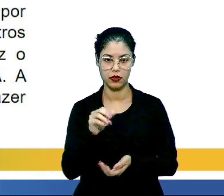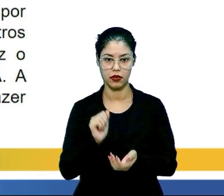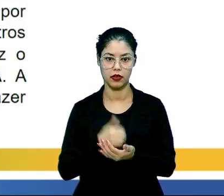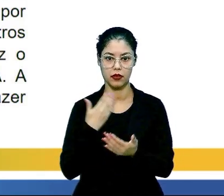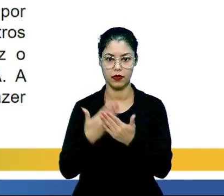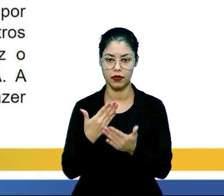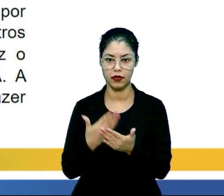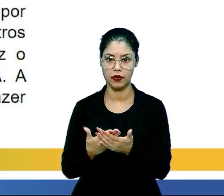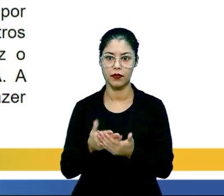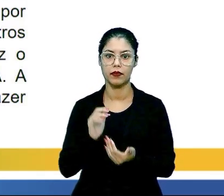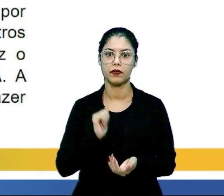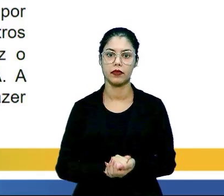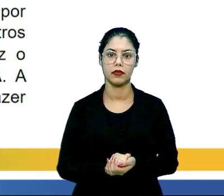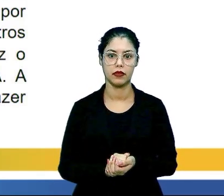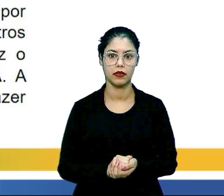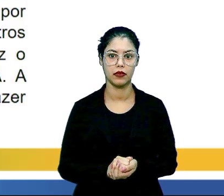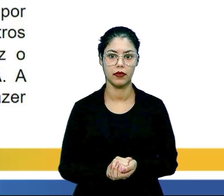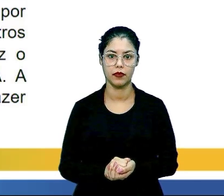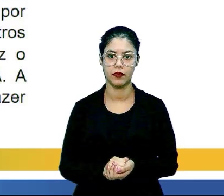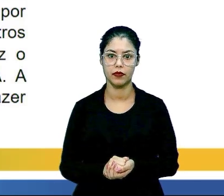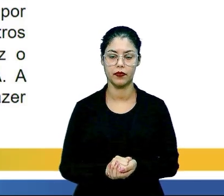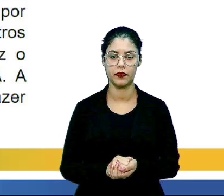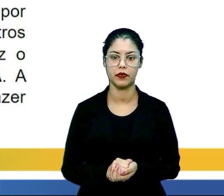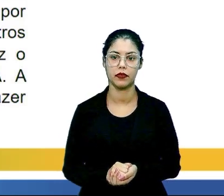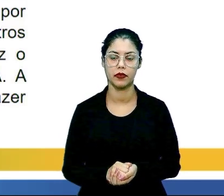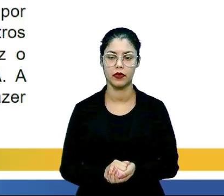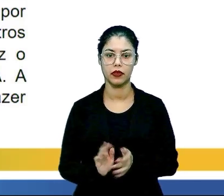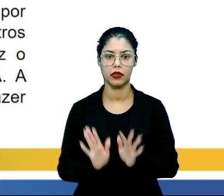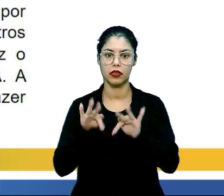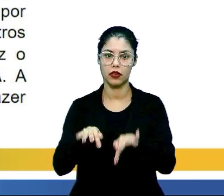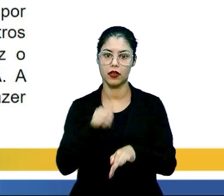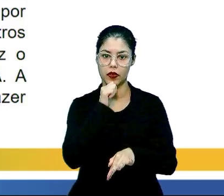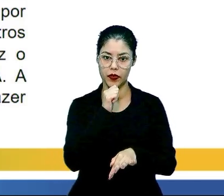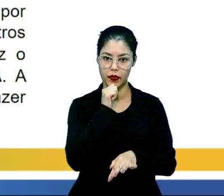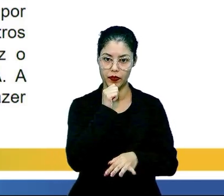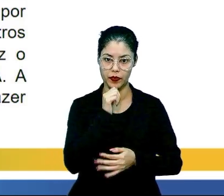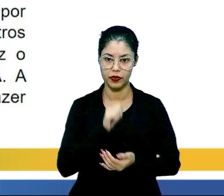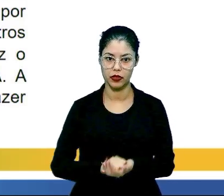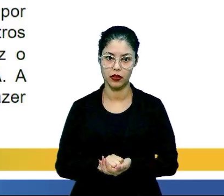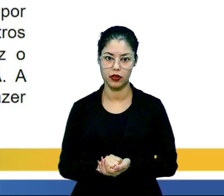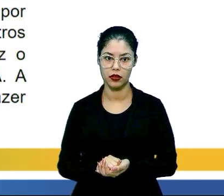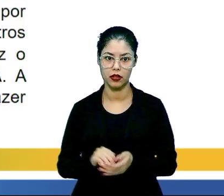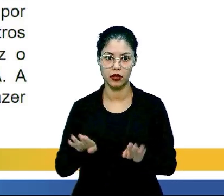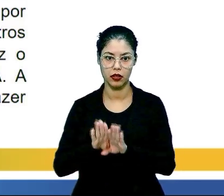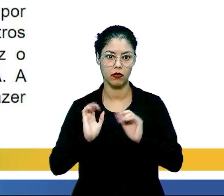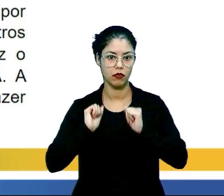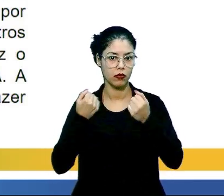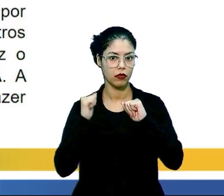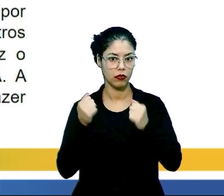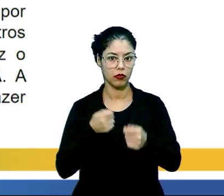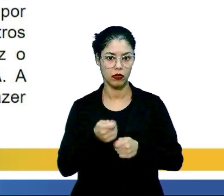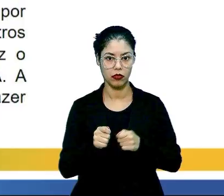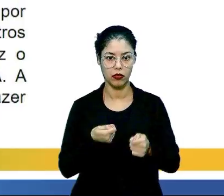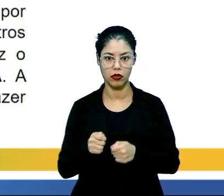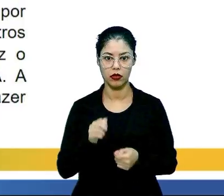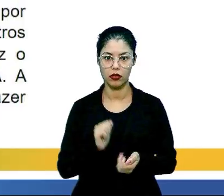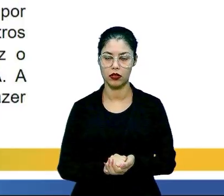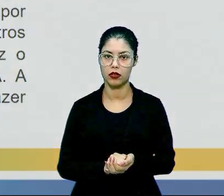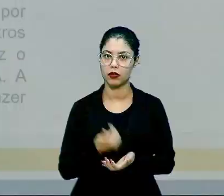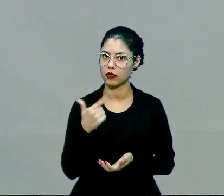foi estudiosa e tudo mais, e que para ficar com ele, tríceps fazer inveja só, o levantamento de controle